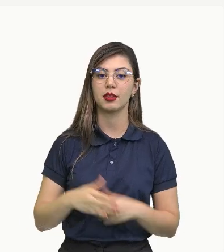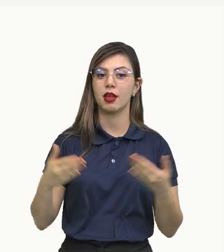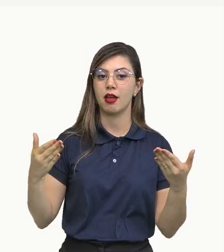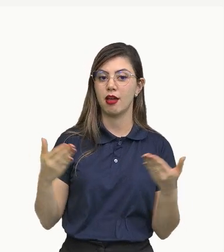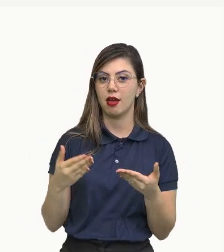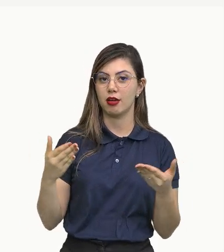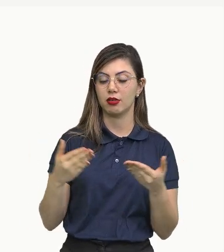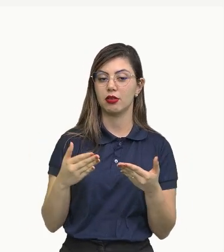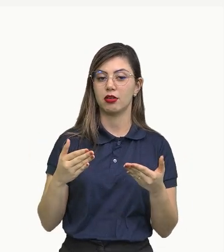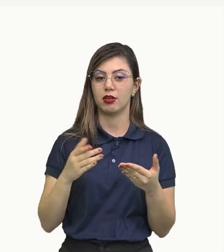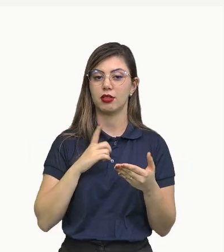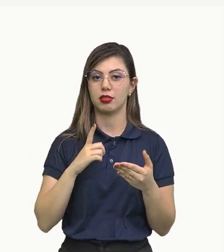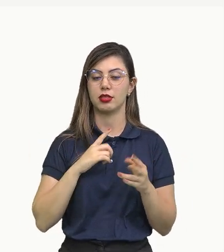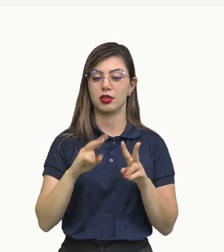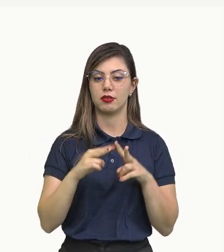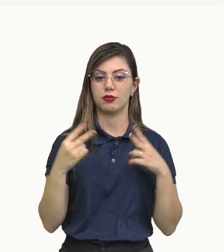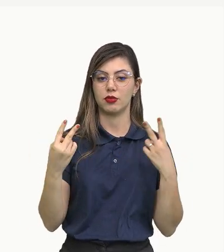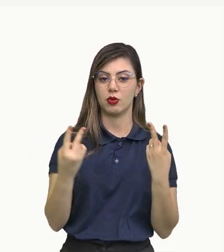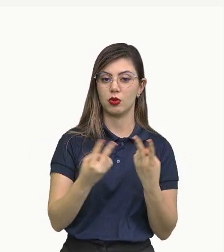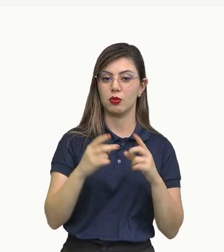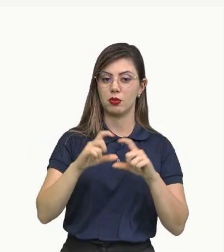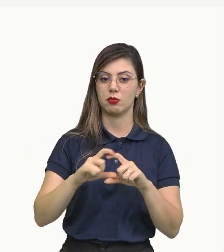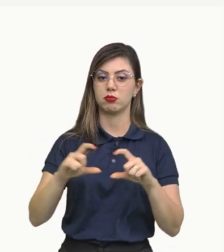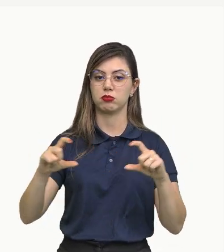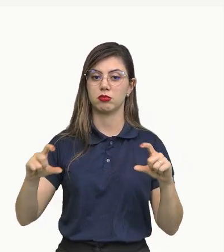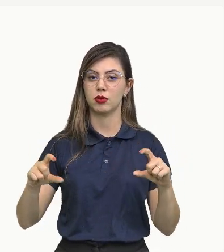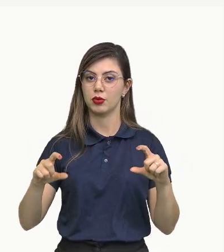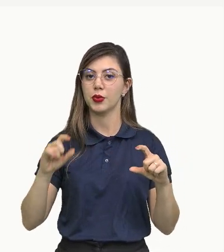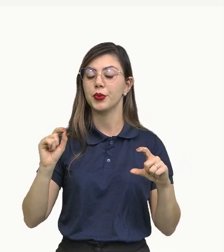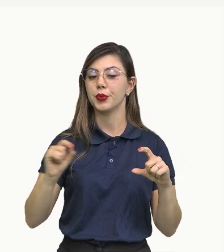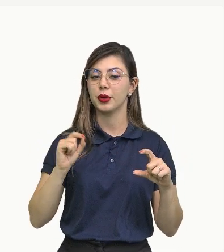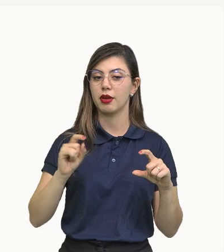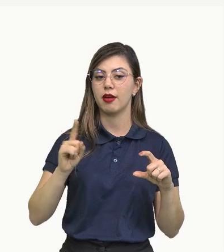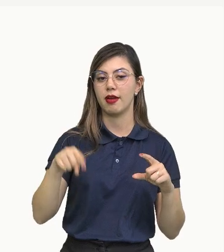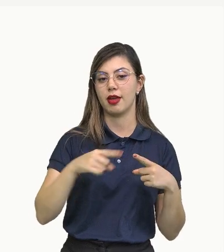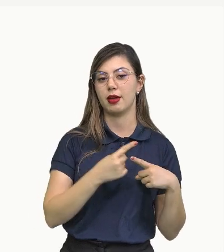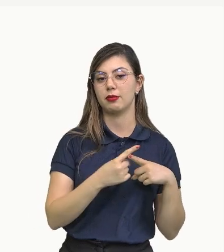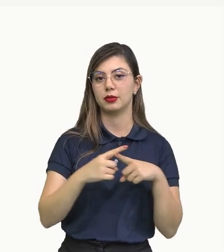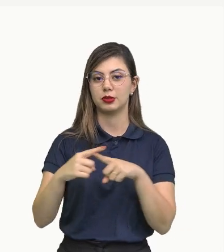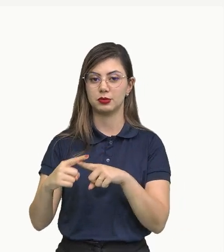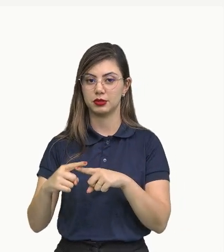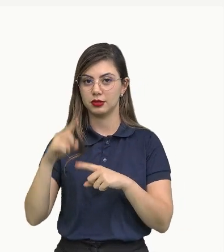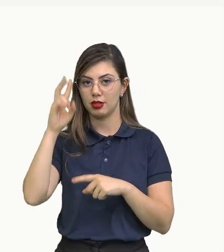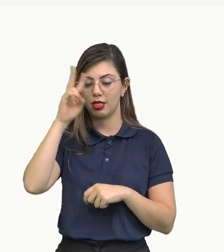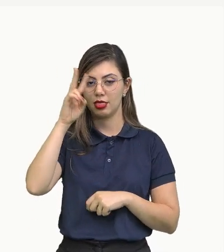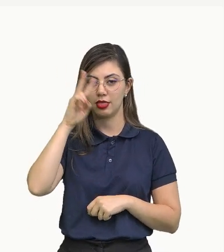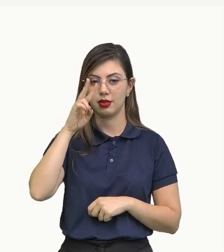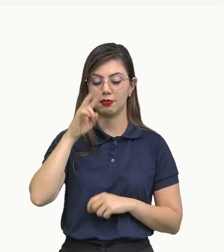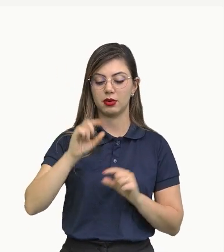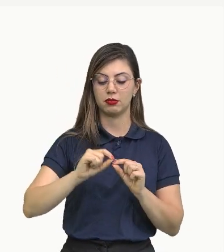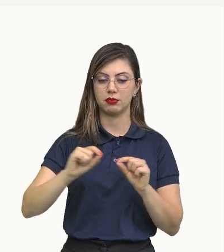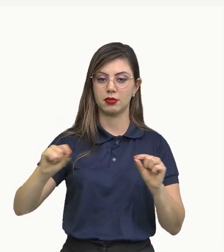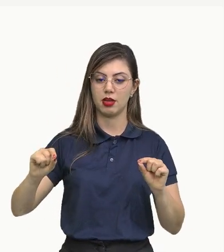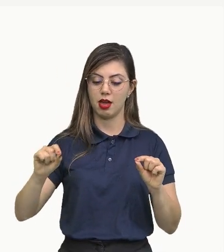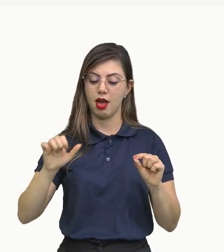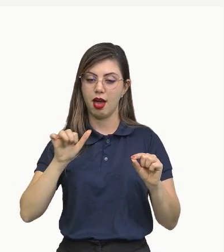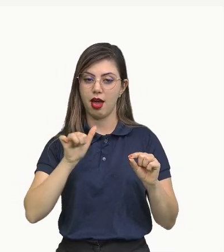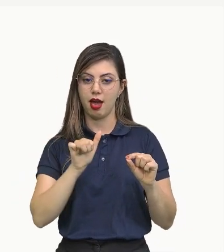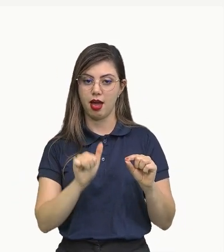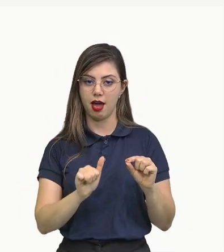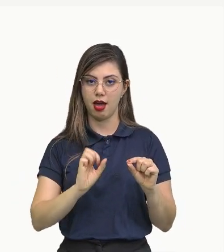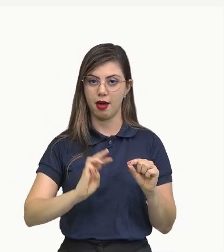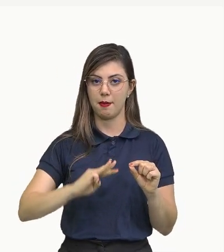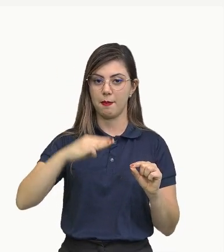a fórmula do volume, que nada mais é do que a multiplicação do que a aresta elevada ao cubo, que é igual